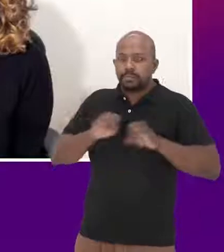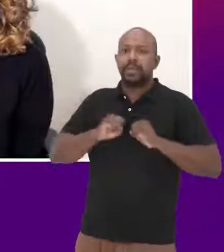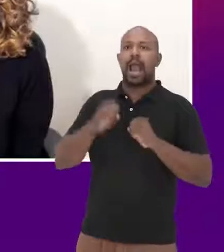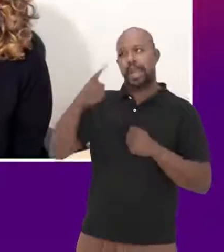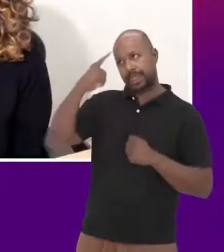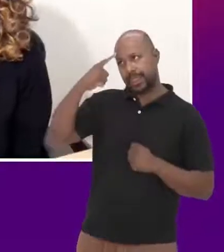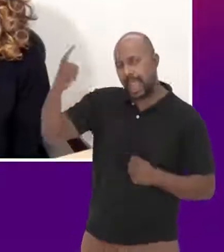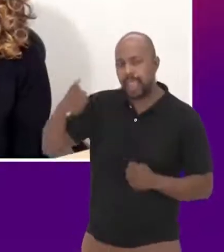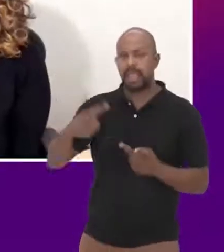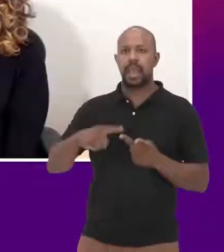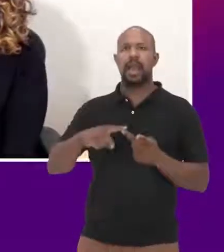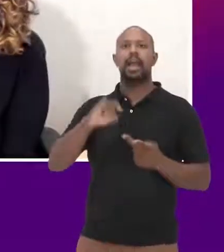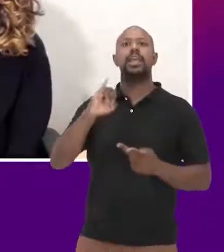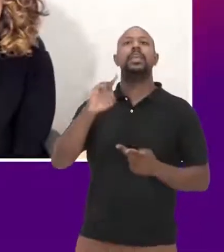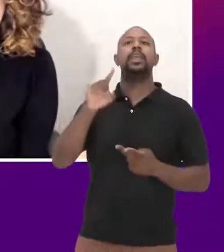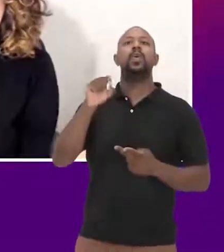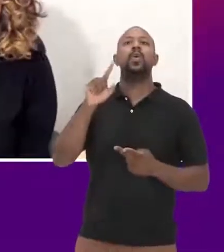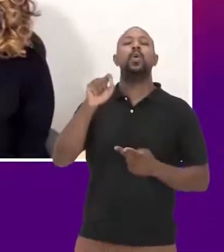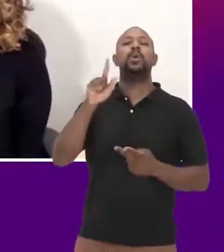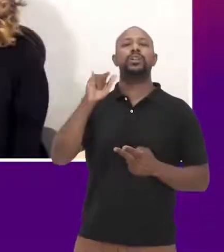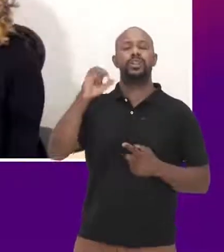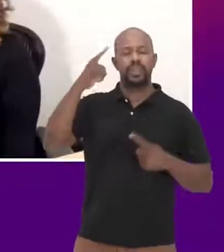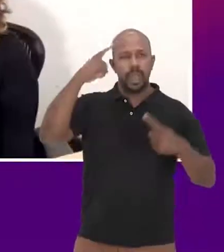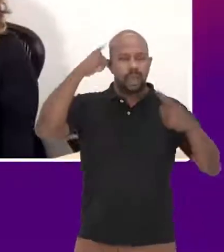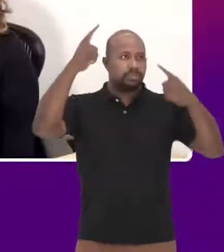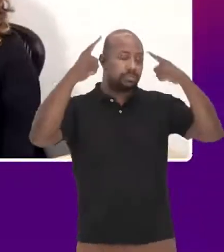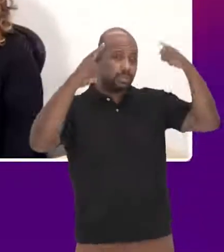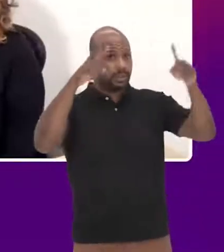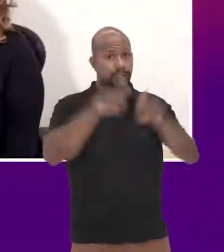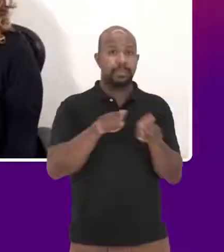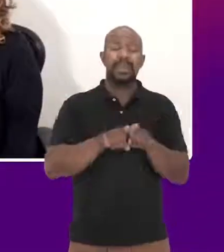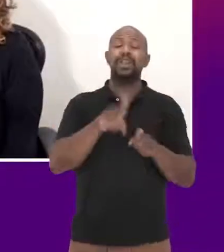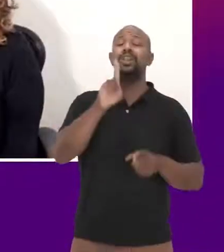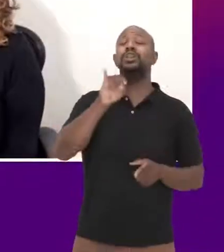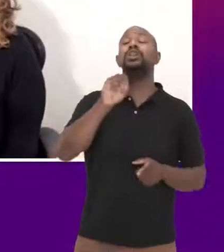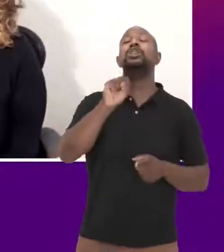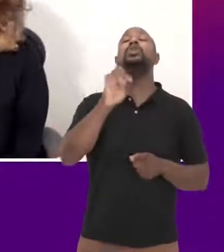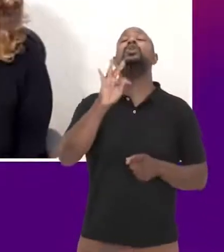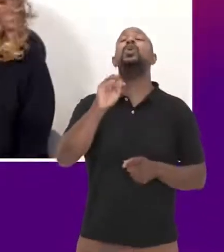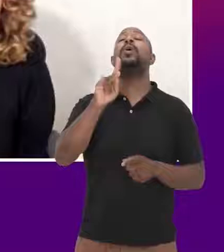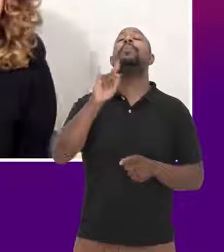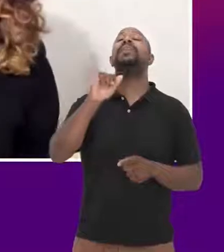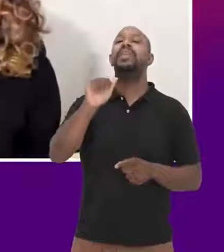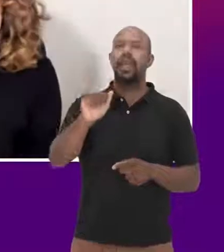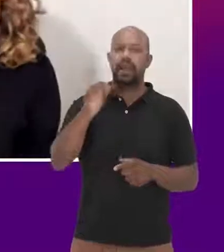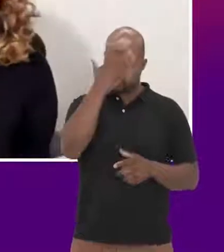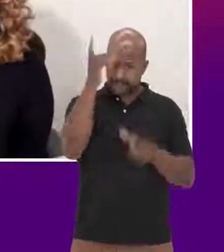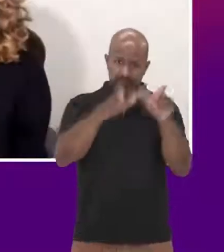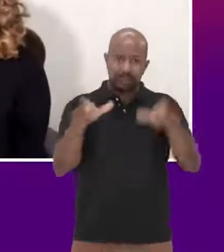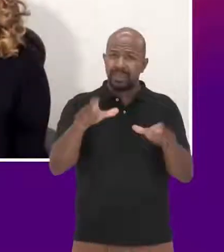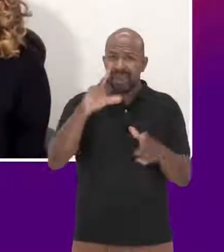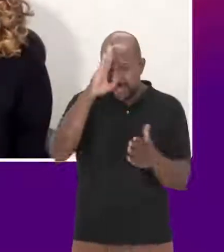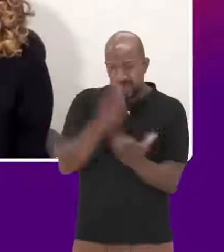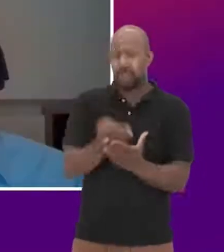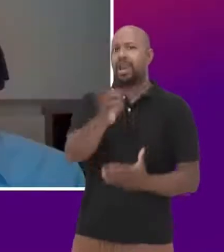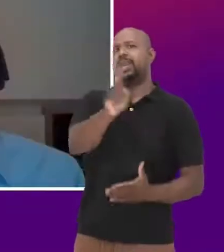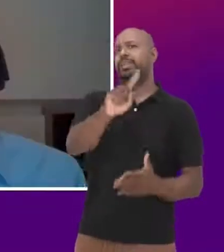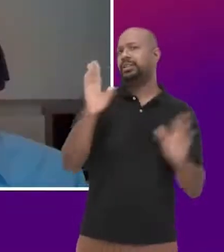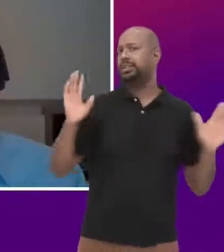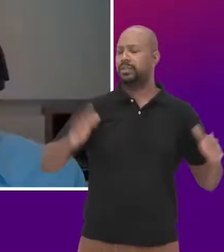de ideologia e até mesmo de distopia, ou seja, das pessoas que não acreditam